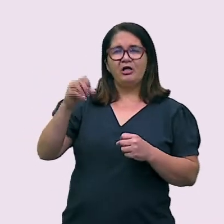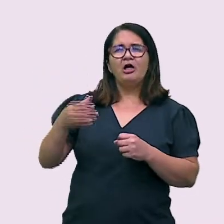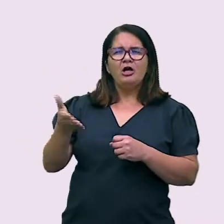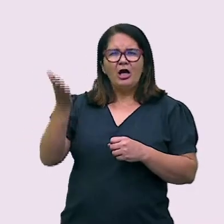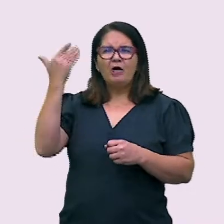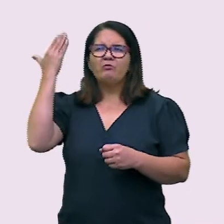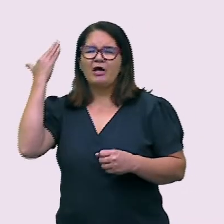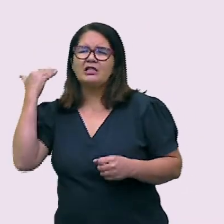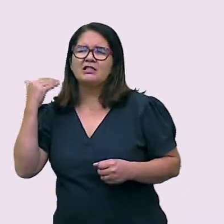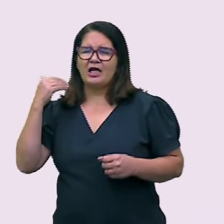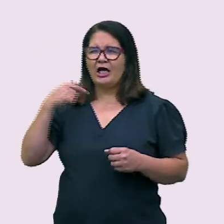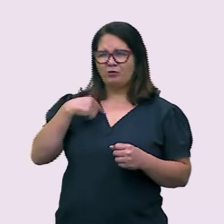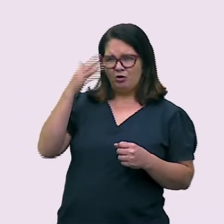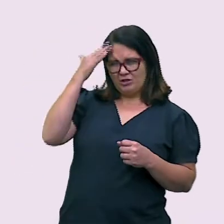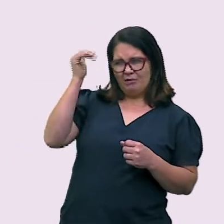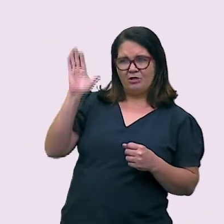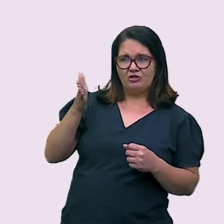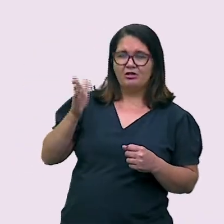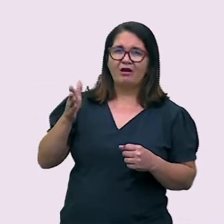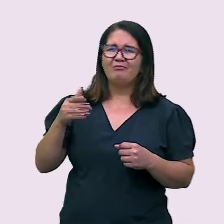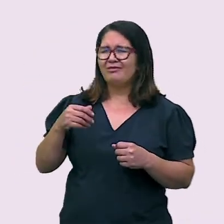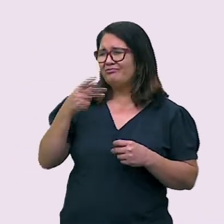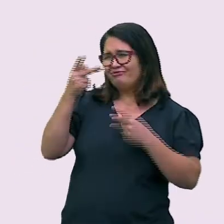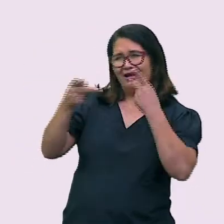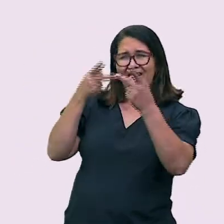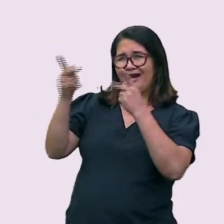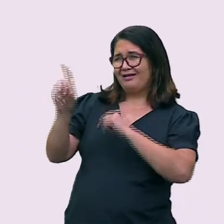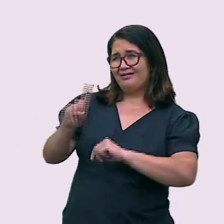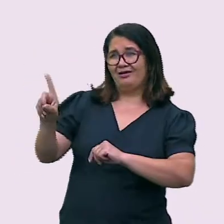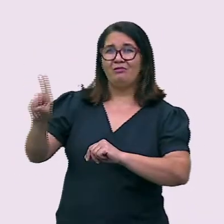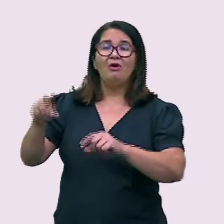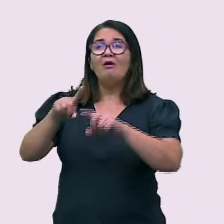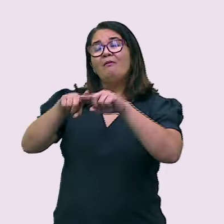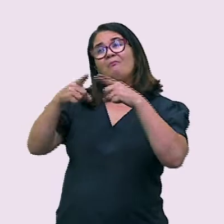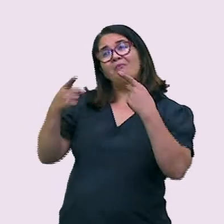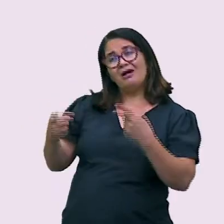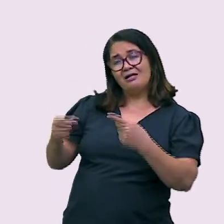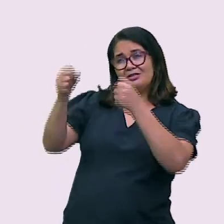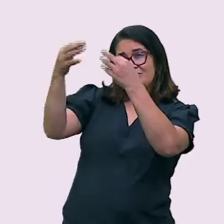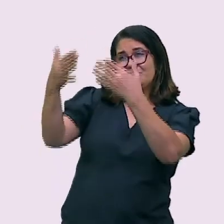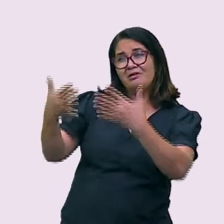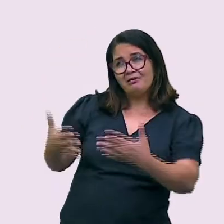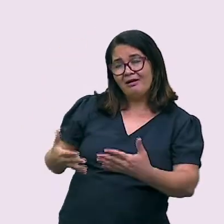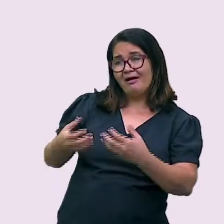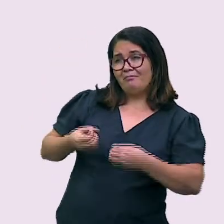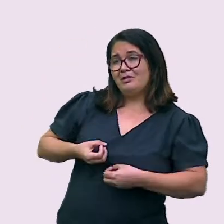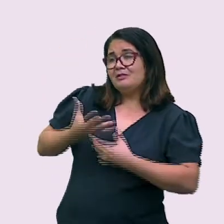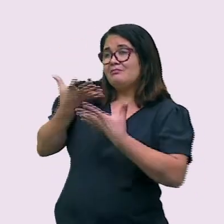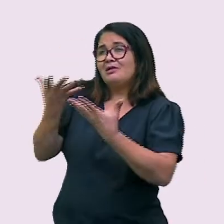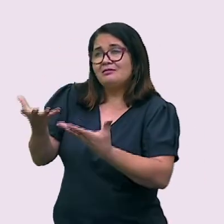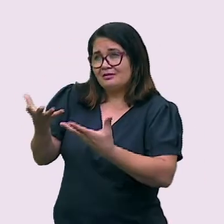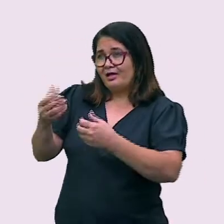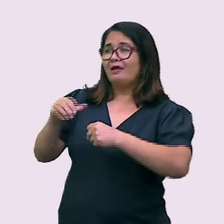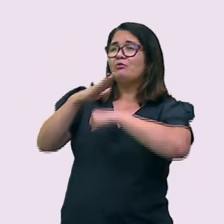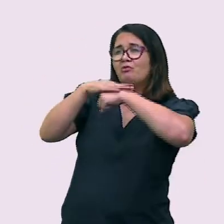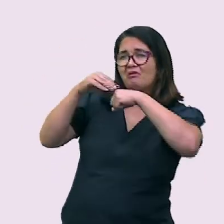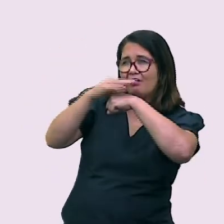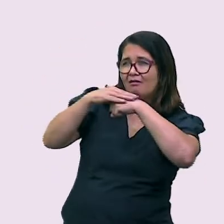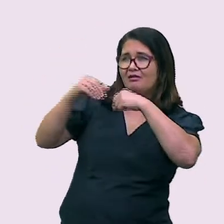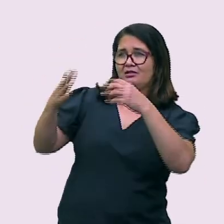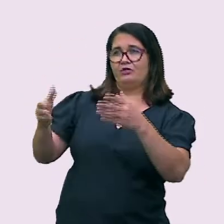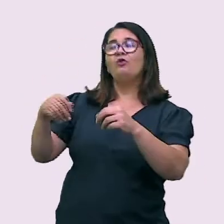falado, mas falei pela veneração, pela estima, pelo afeto, para cumprir um dever